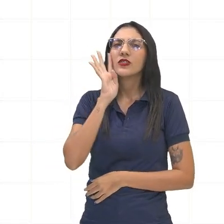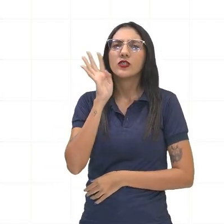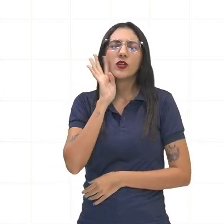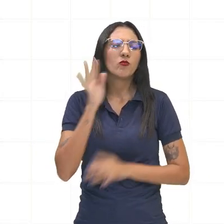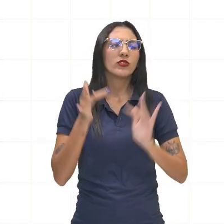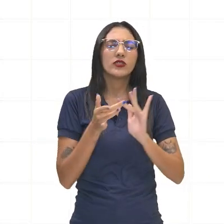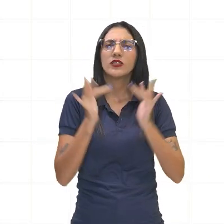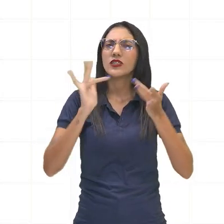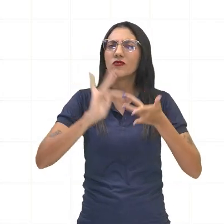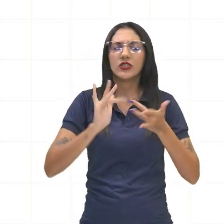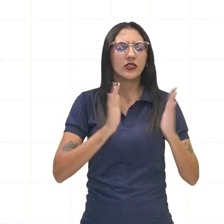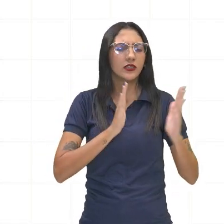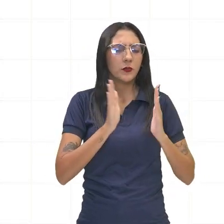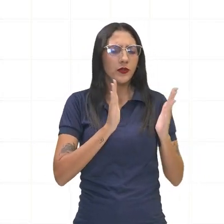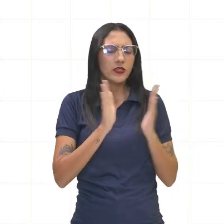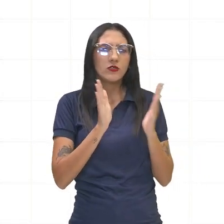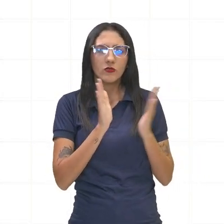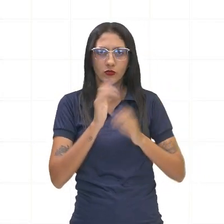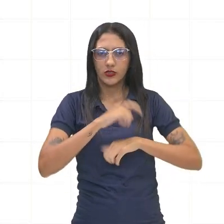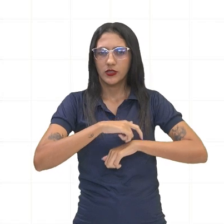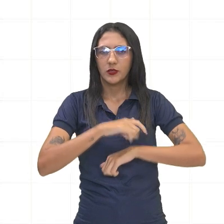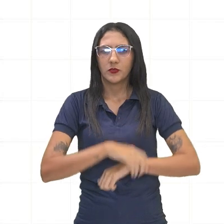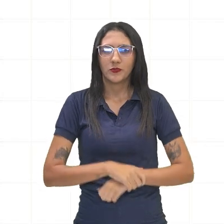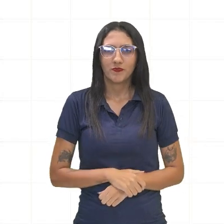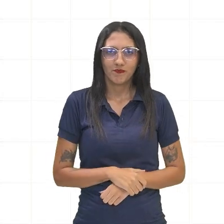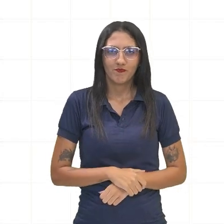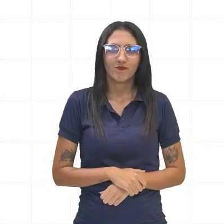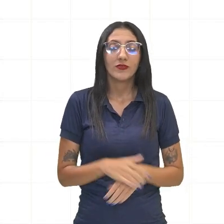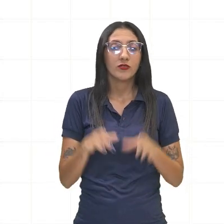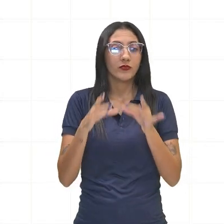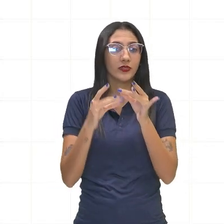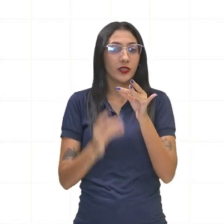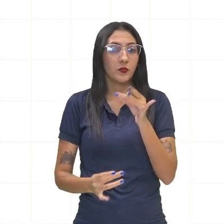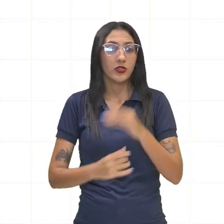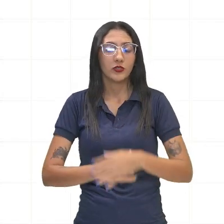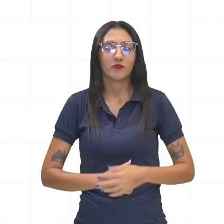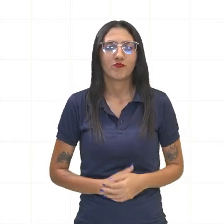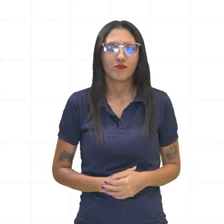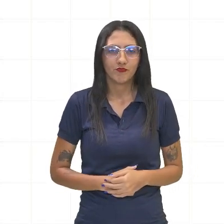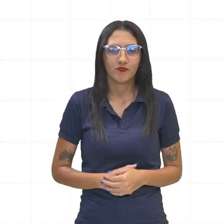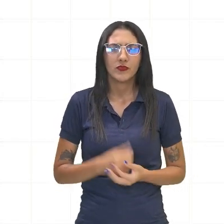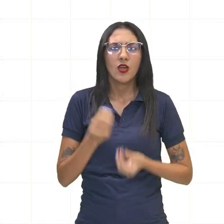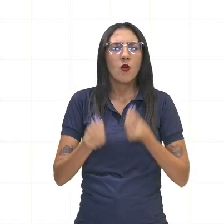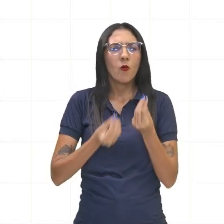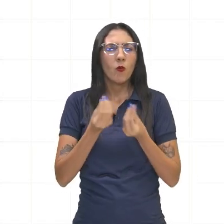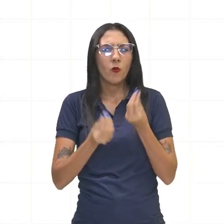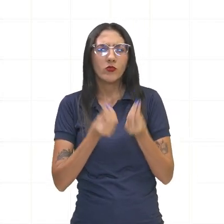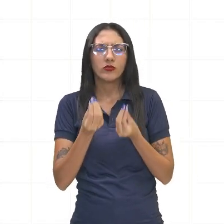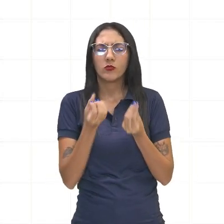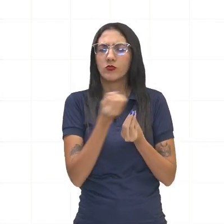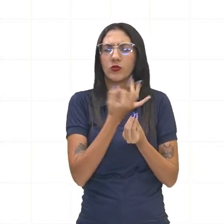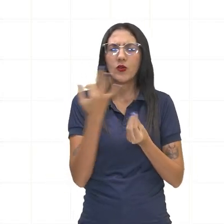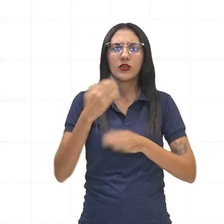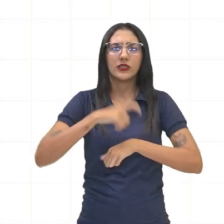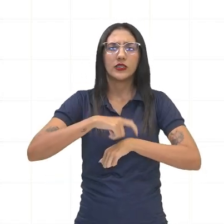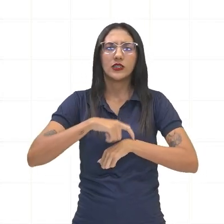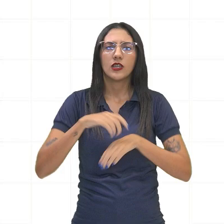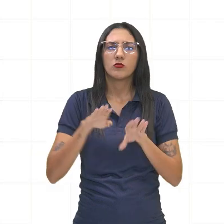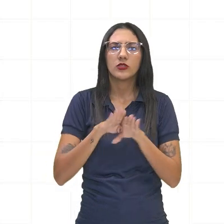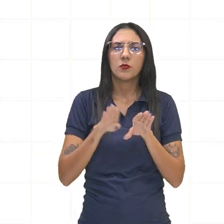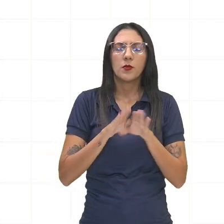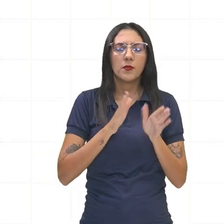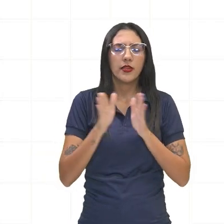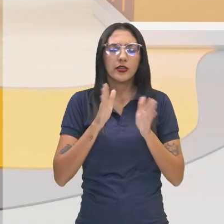o sentido das cronologias. Detalhamento: a contagem do tempo e a datação